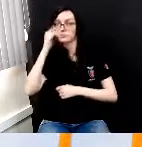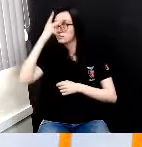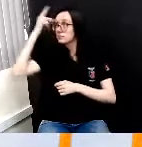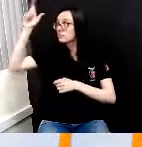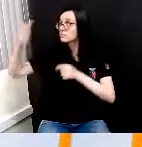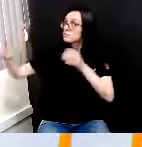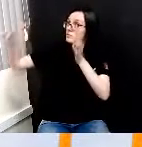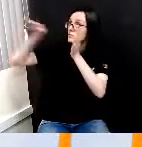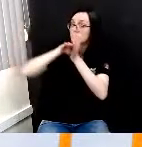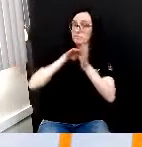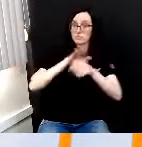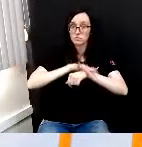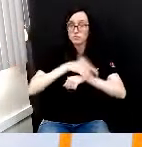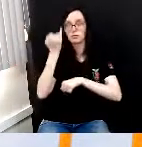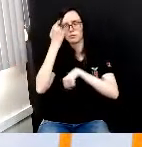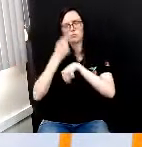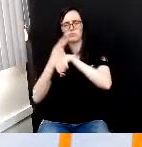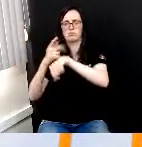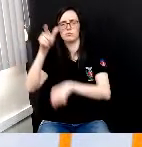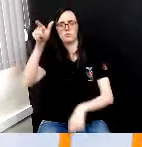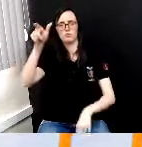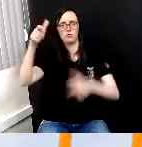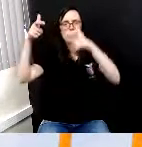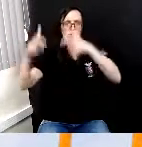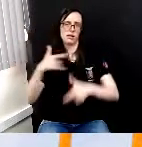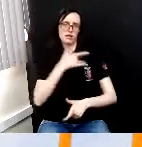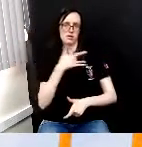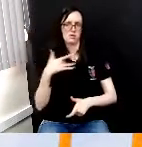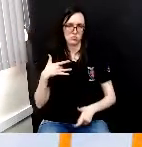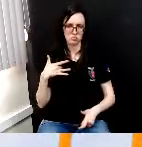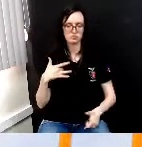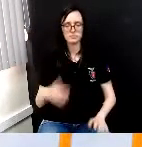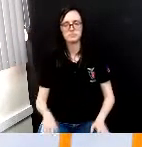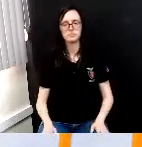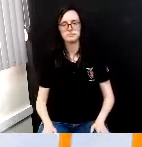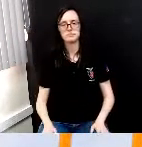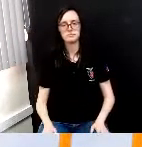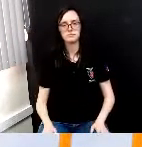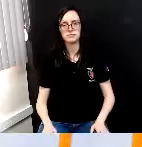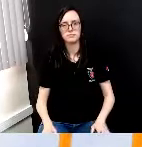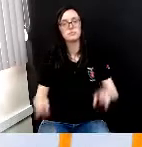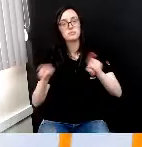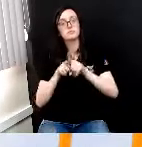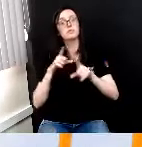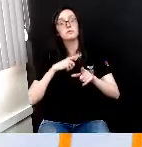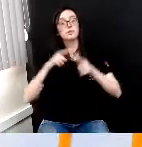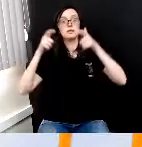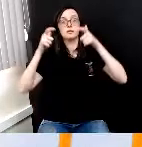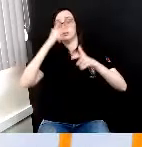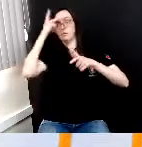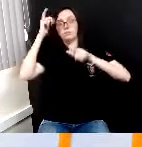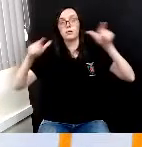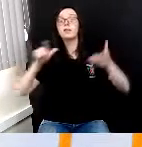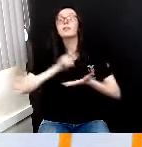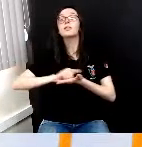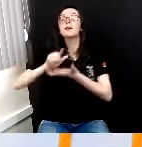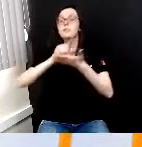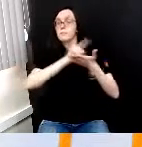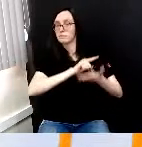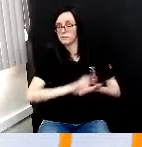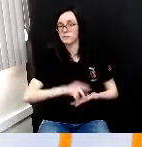doença, procurem o serviço de saúde mais próximo. Estão também a equipe de limpeza, deve tomar cuidado,